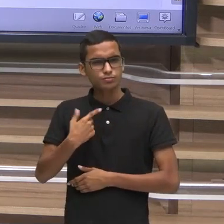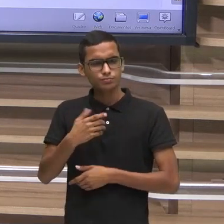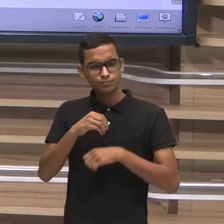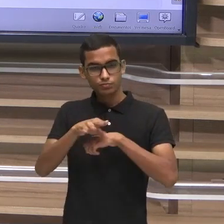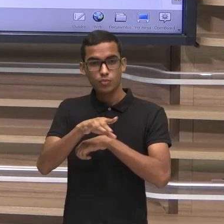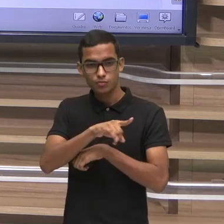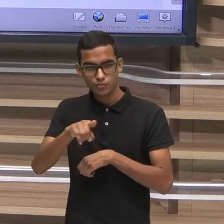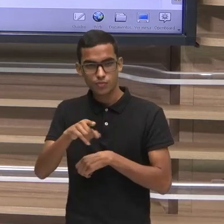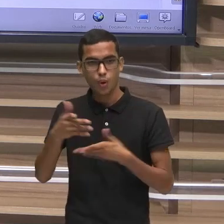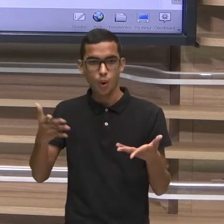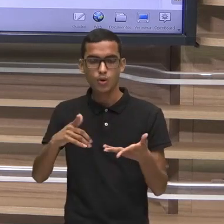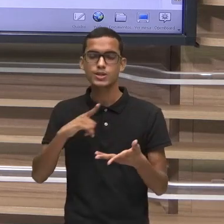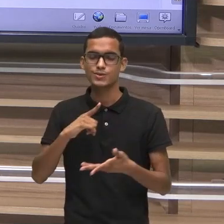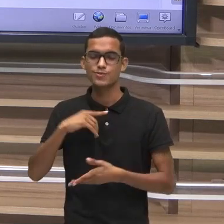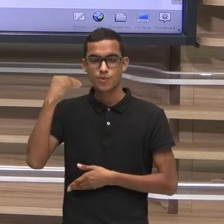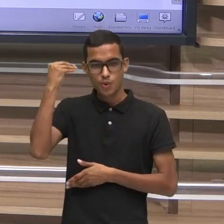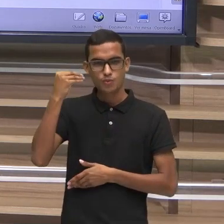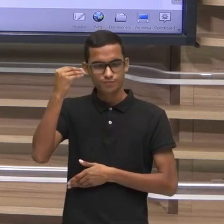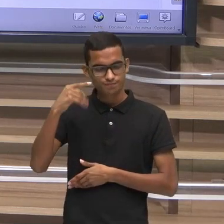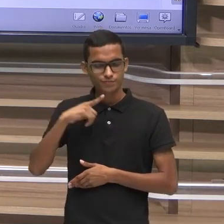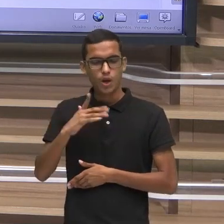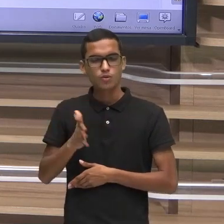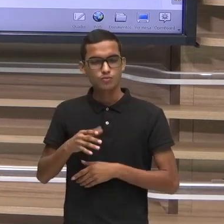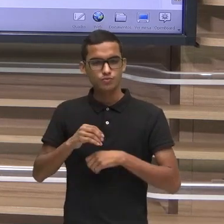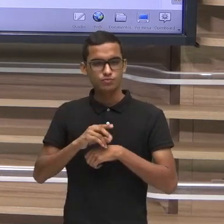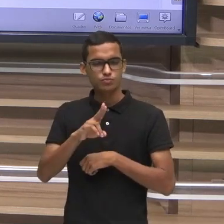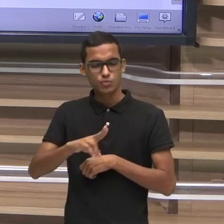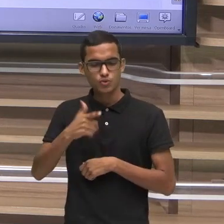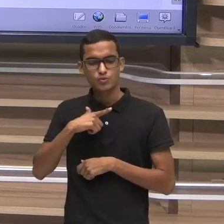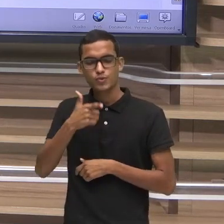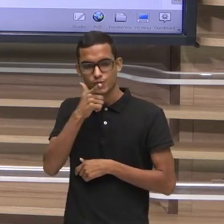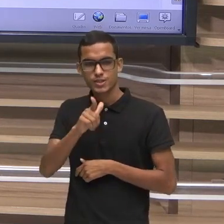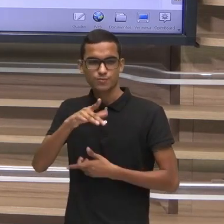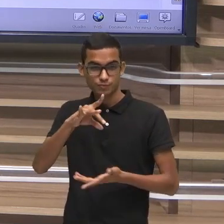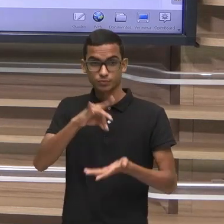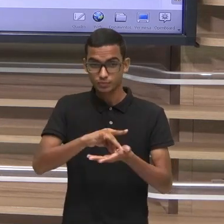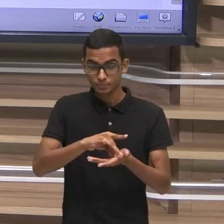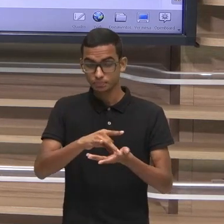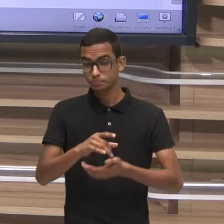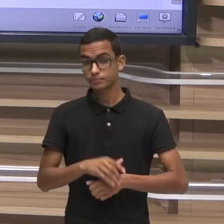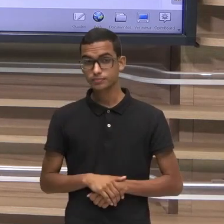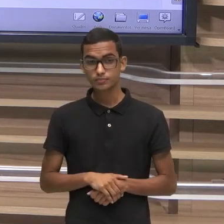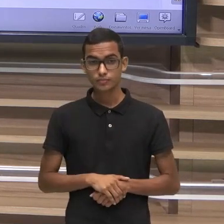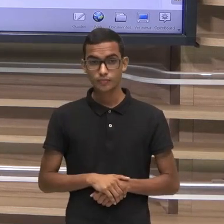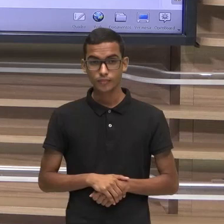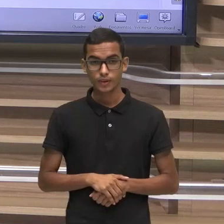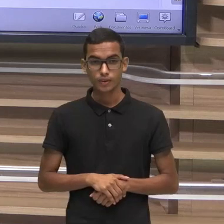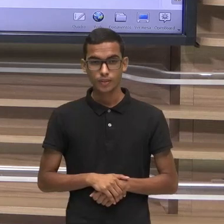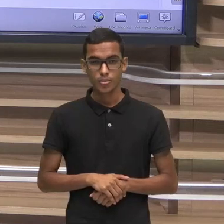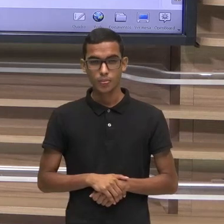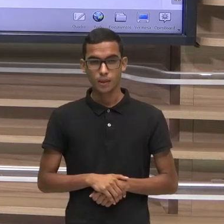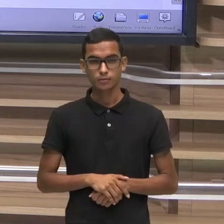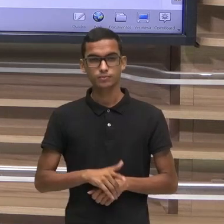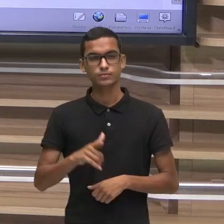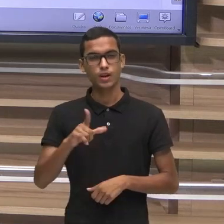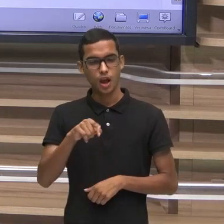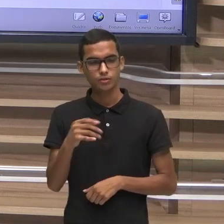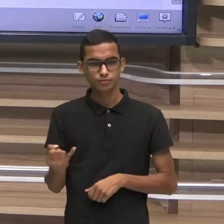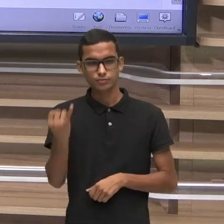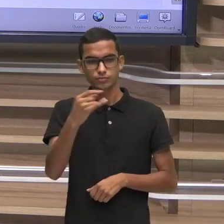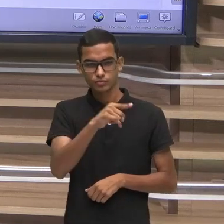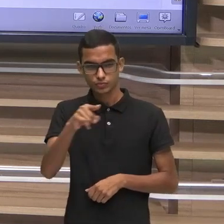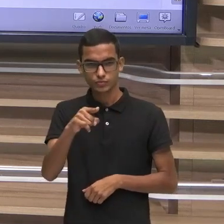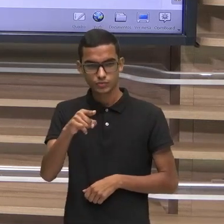dica. Até hoje tenho usado, até hoje tem dado certo. E é muito bom que você, além do que a